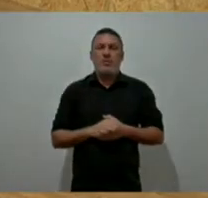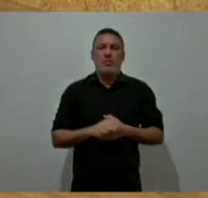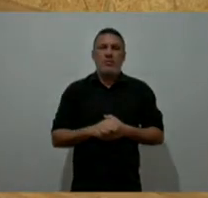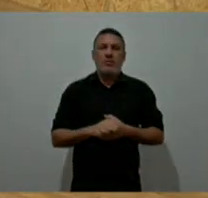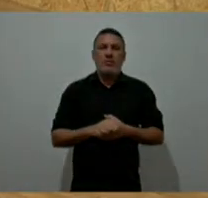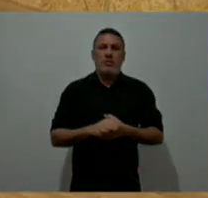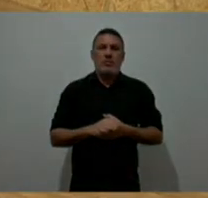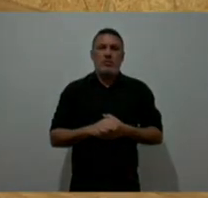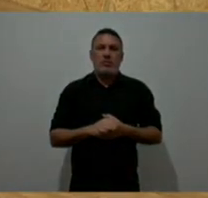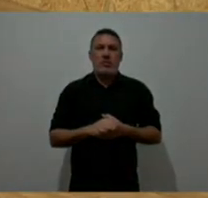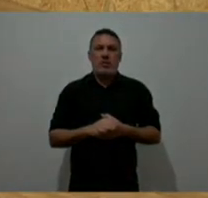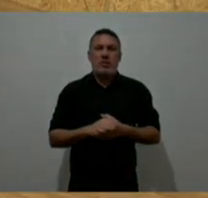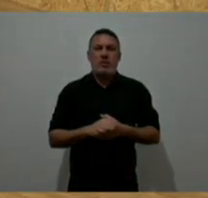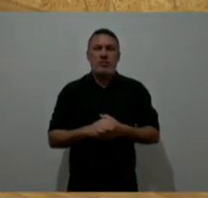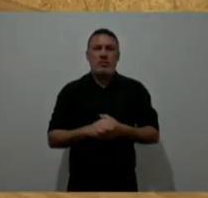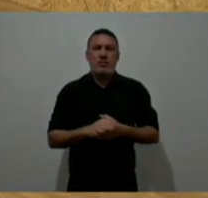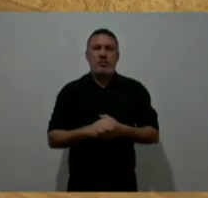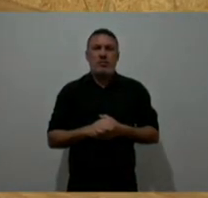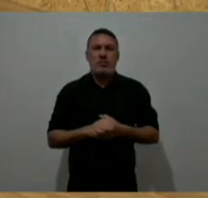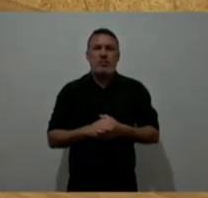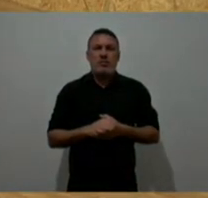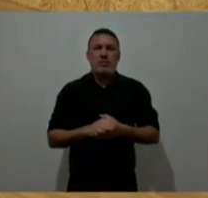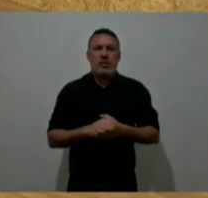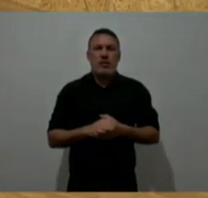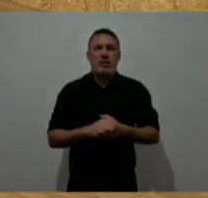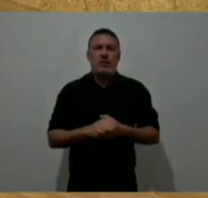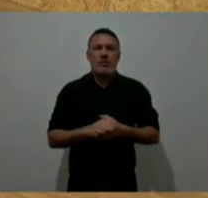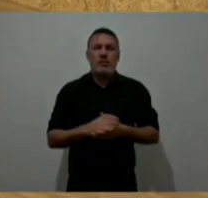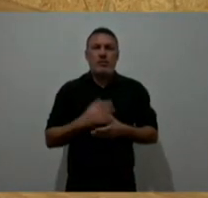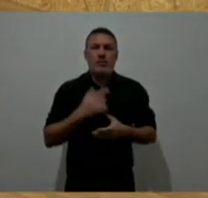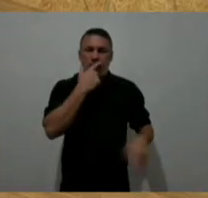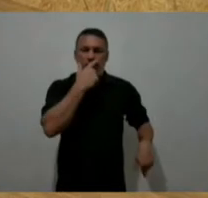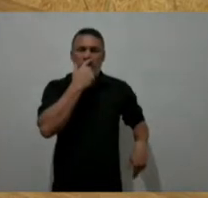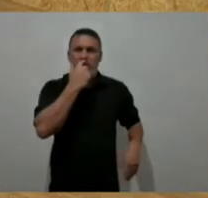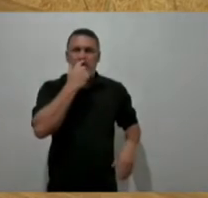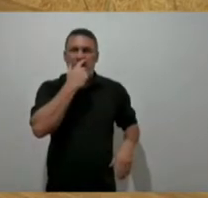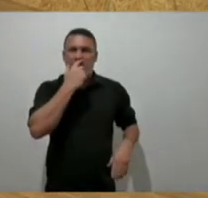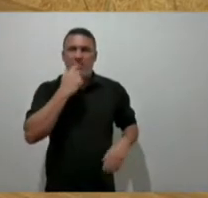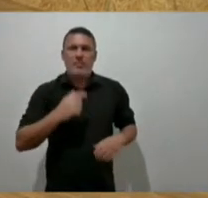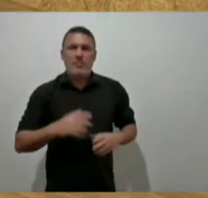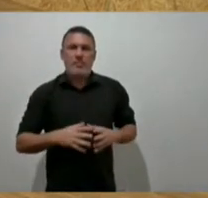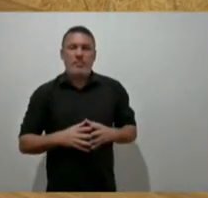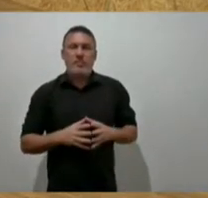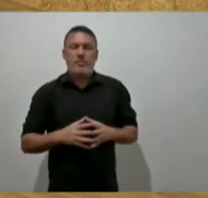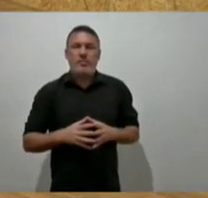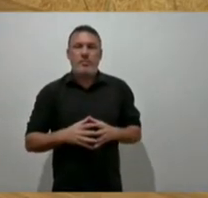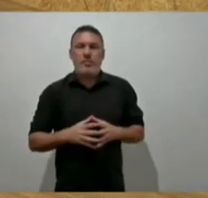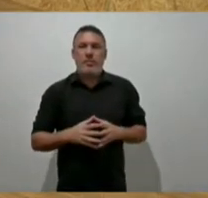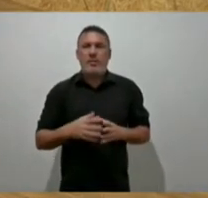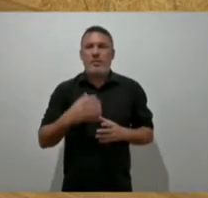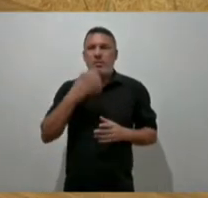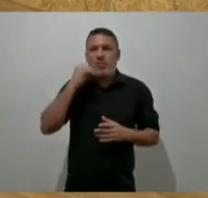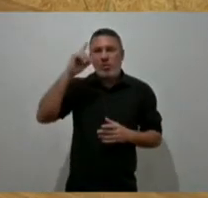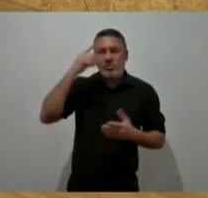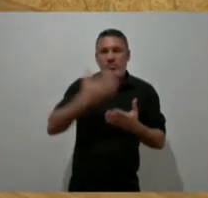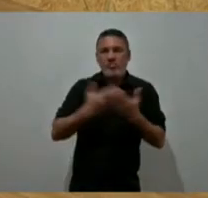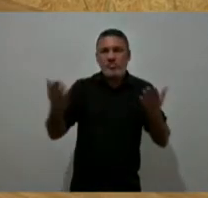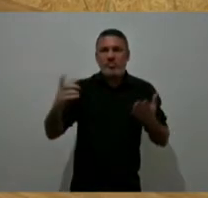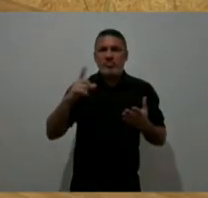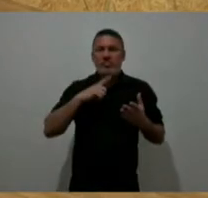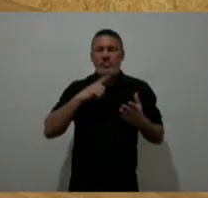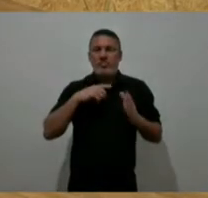estar aqui nessa manhã de sábado com vocês. Vou falar sobre ESG, seus conceitos e